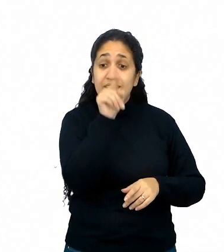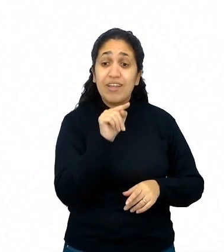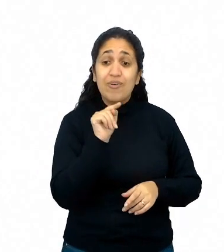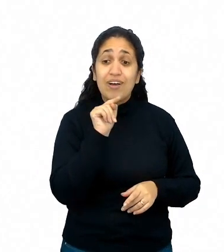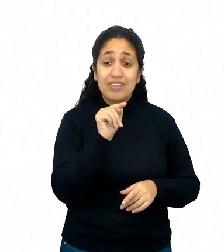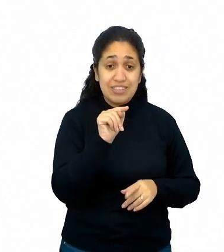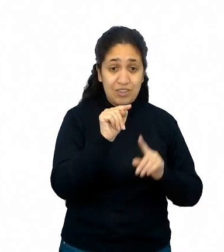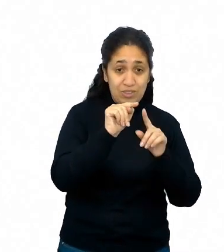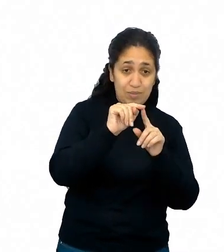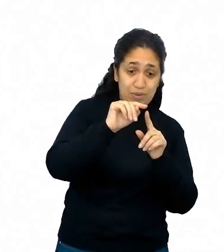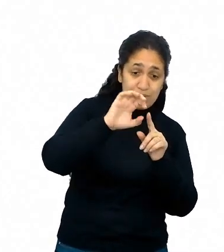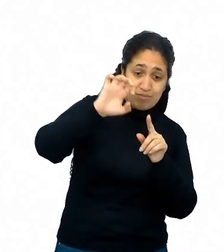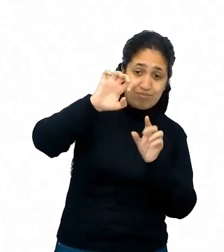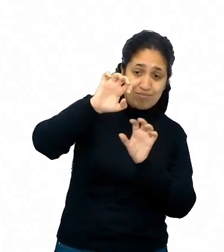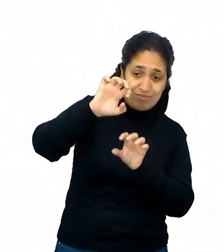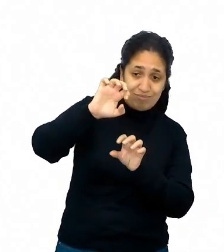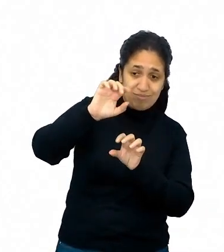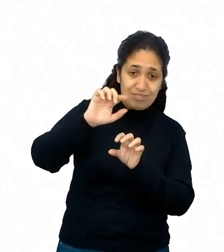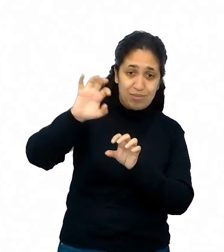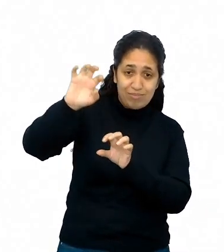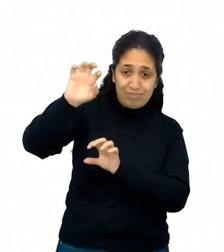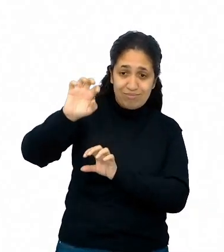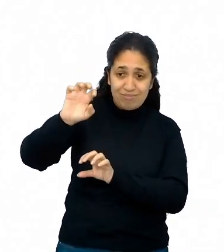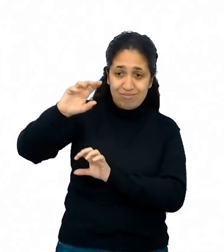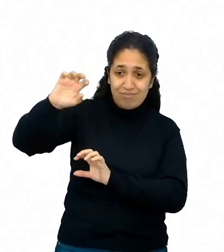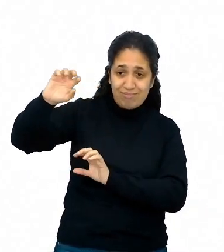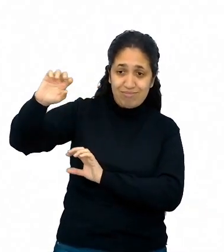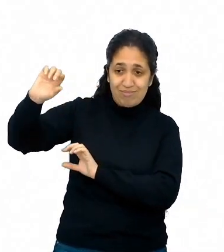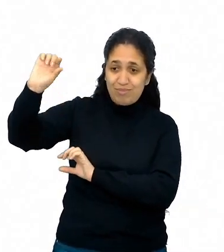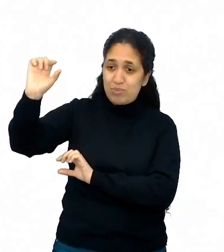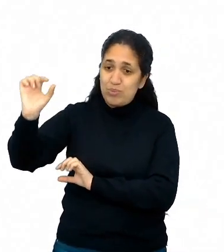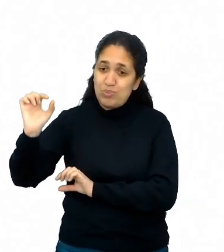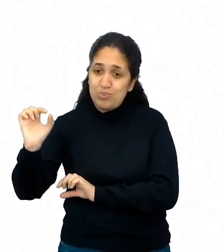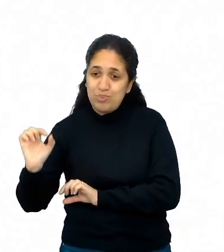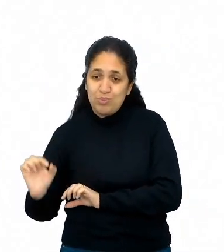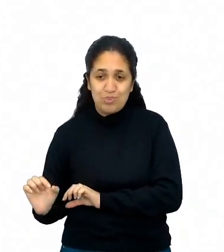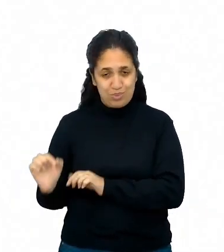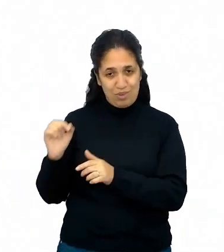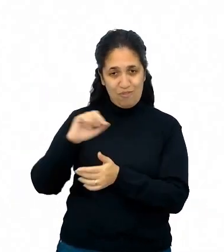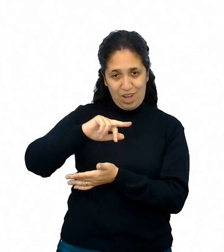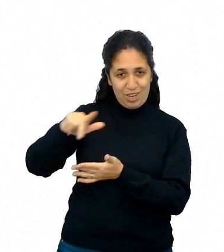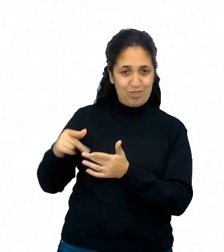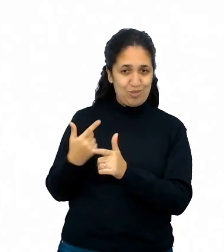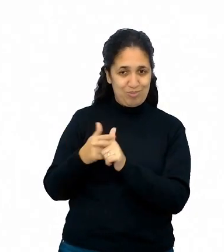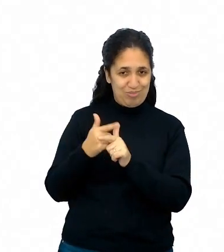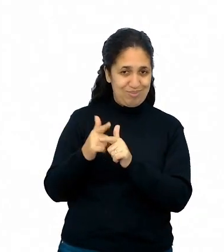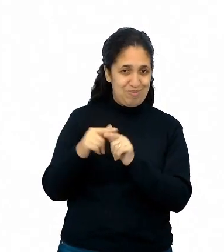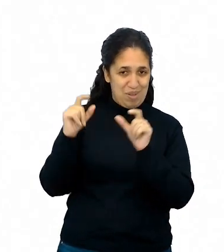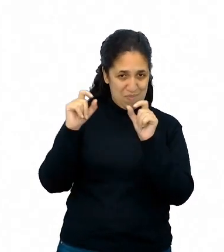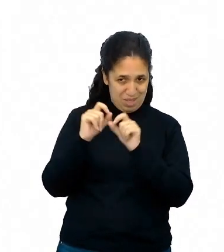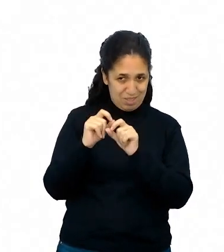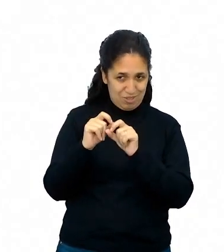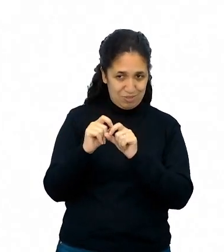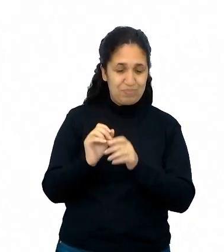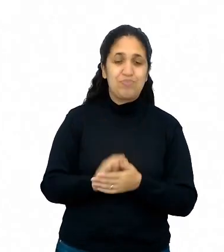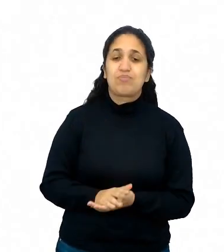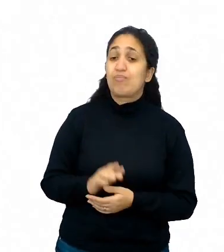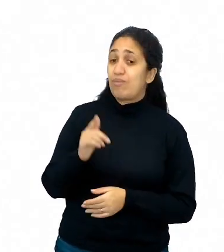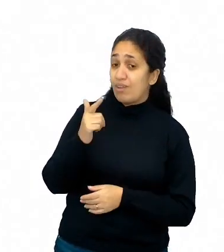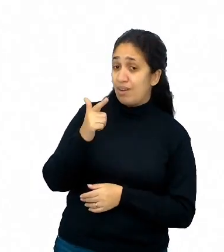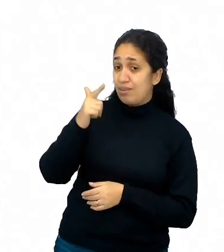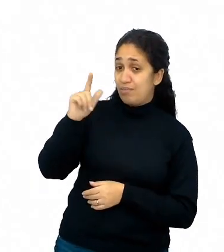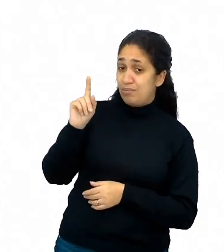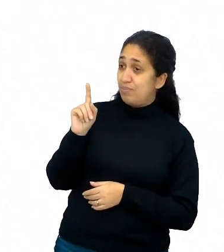aí eu vou diminuindo até que virem problemas menores. Depois, eu tenho